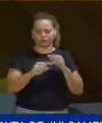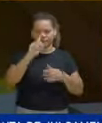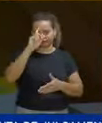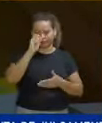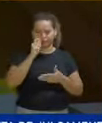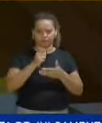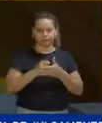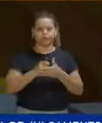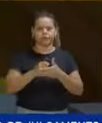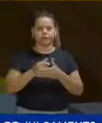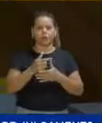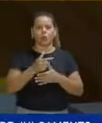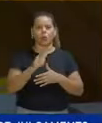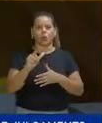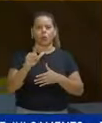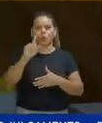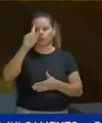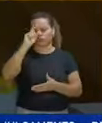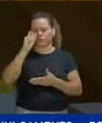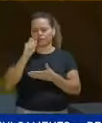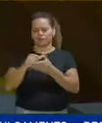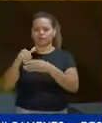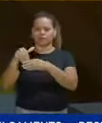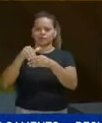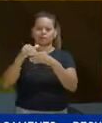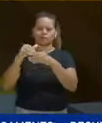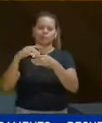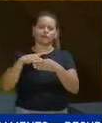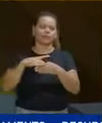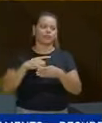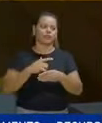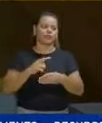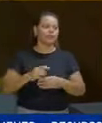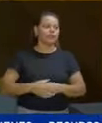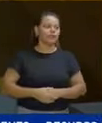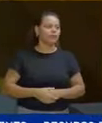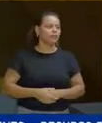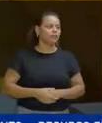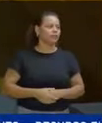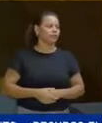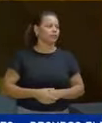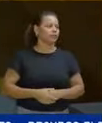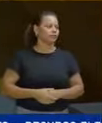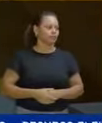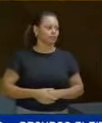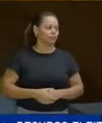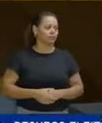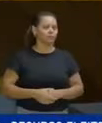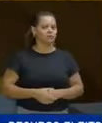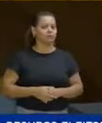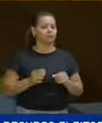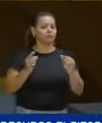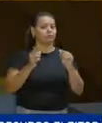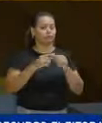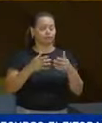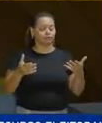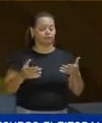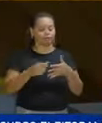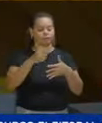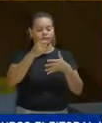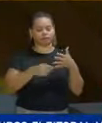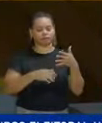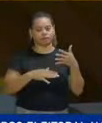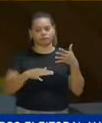de 2023, cujo destaque eu trago da fundamentação, consoante a jurisprudência dessa Corte Superior,